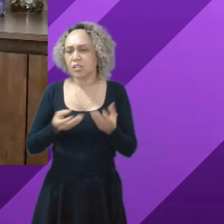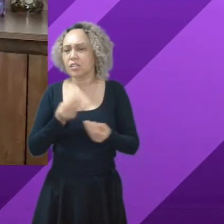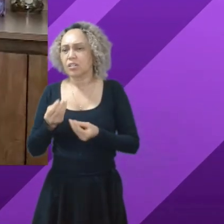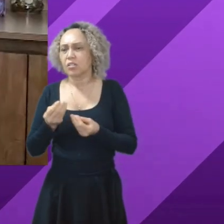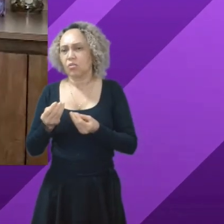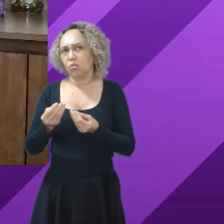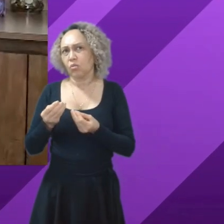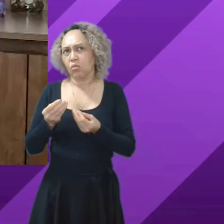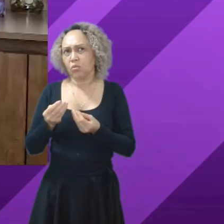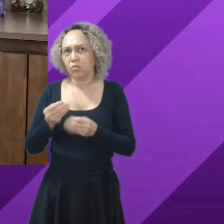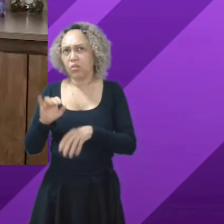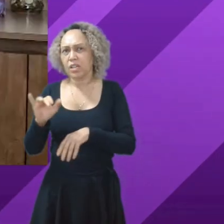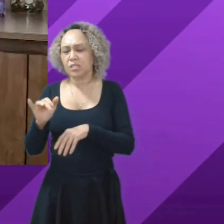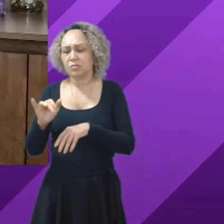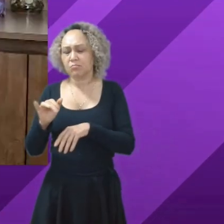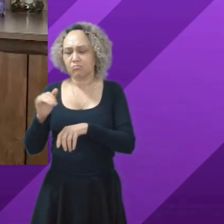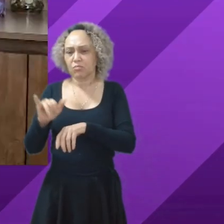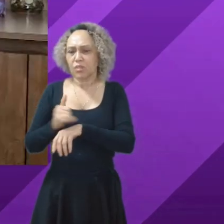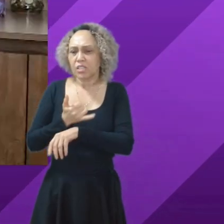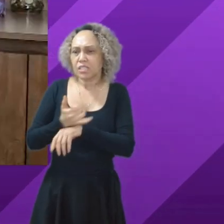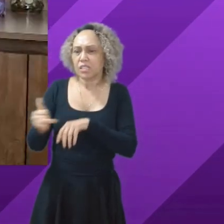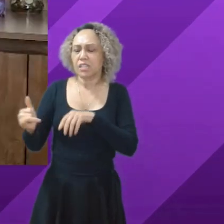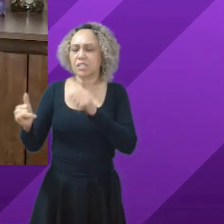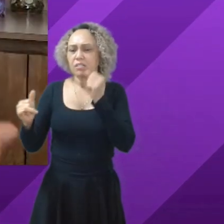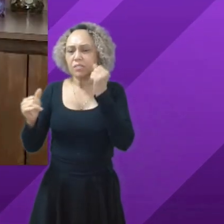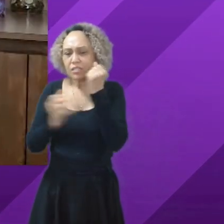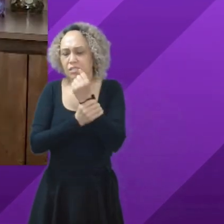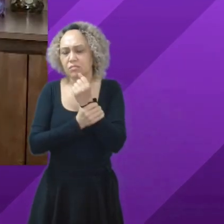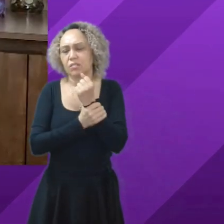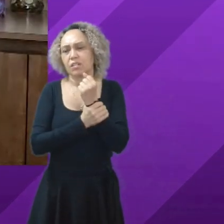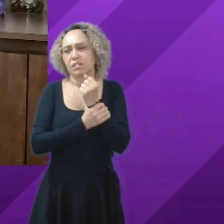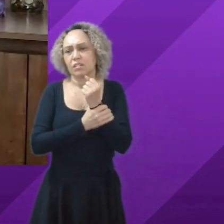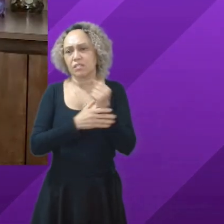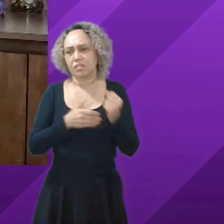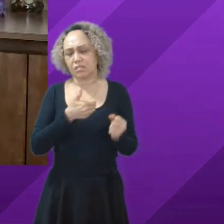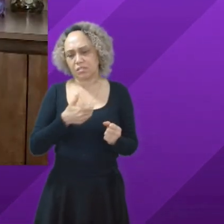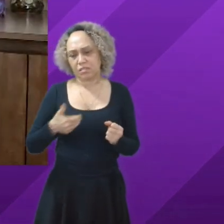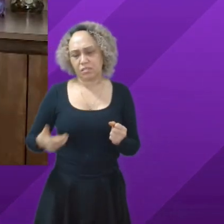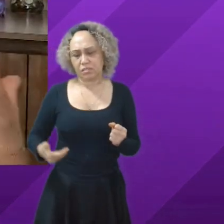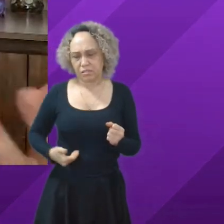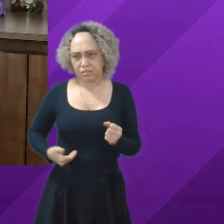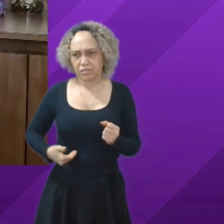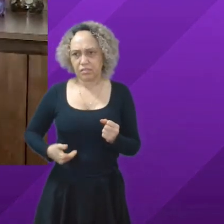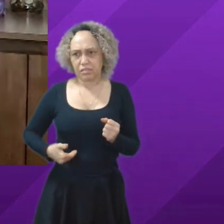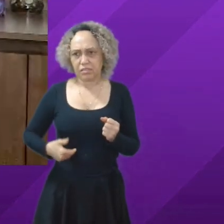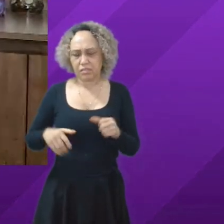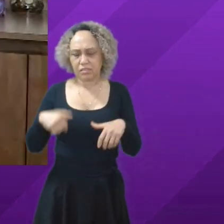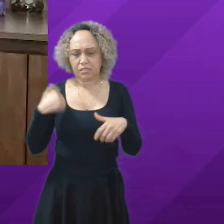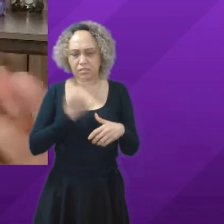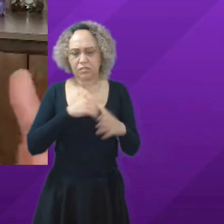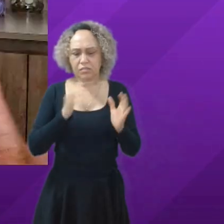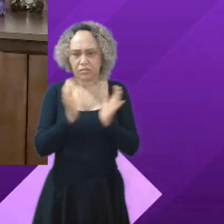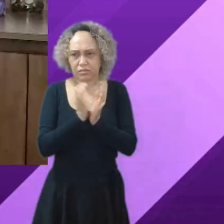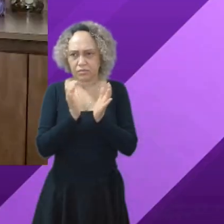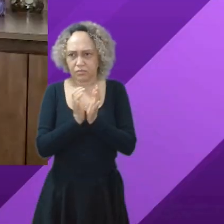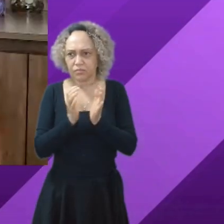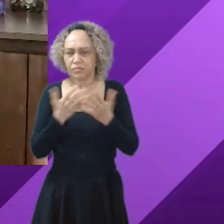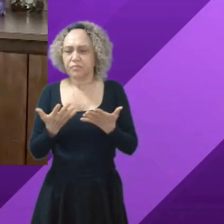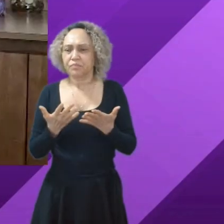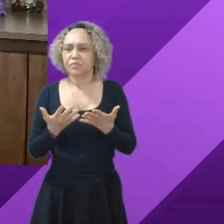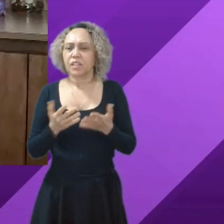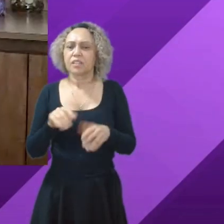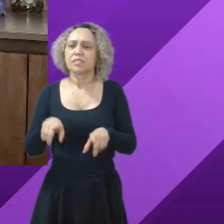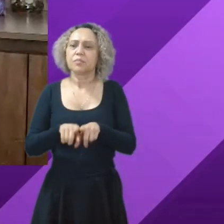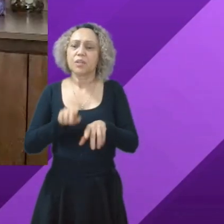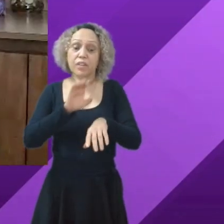segurança coletiva é muito importante. Então, fazer cursos para entender um pouco mais a Mulheres de Rede, volto a falar, porque eu estou